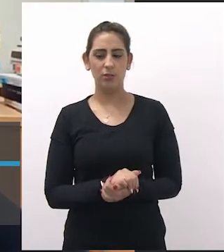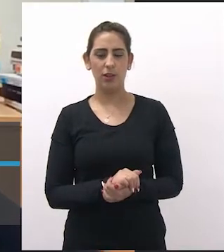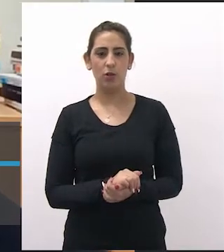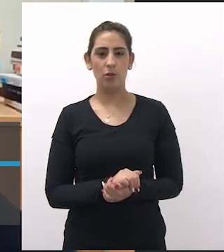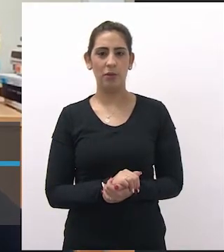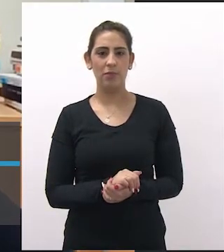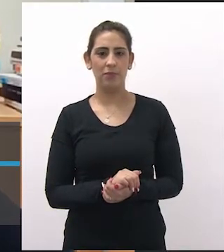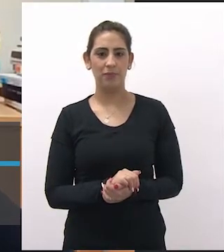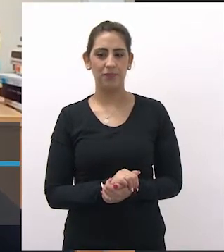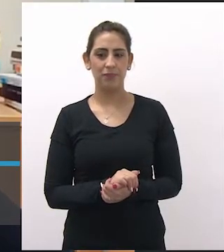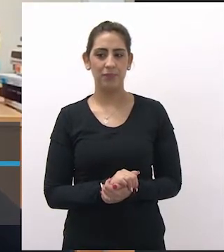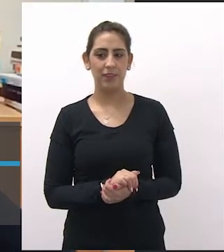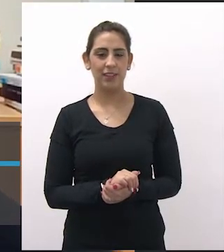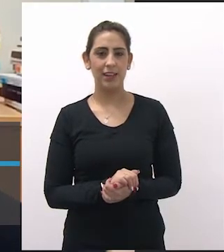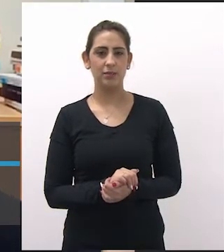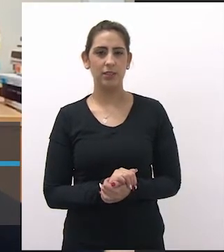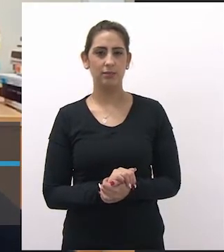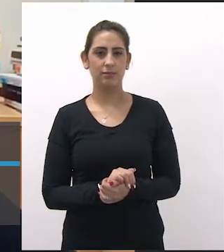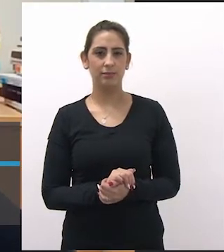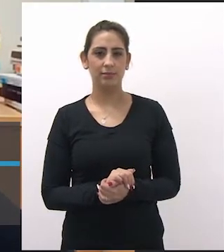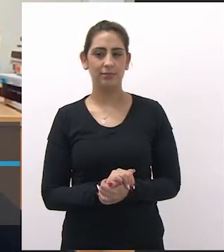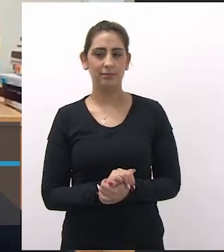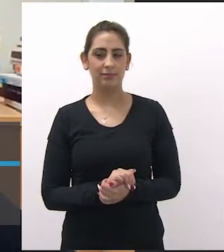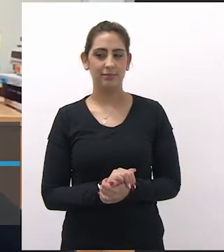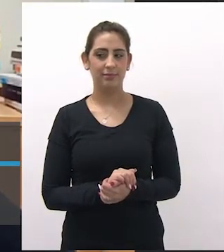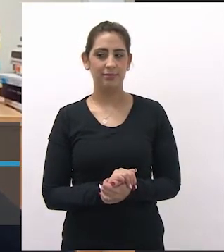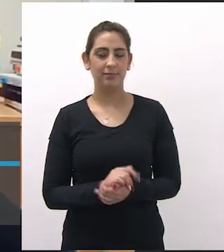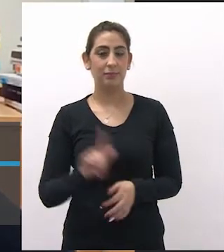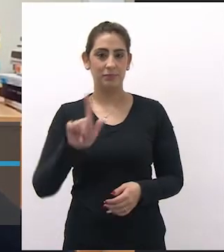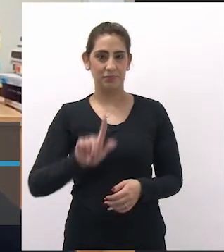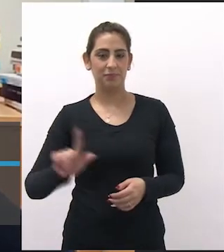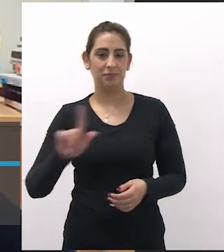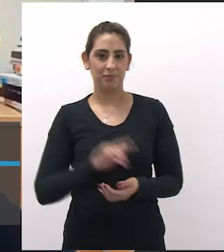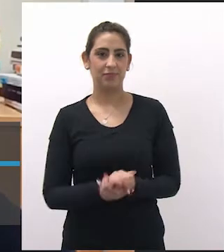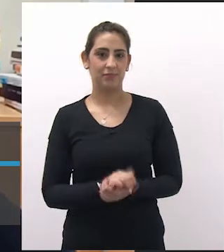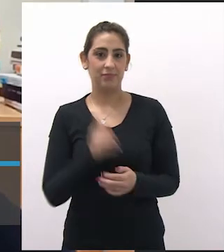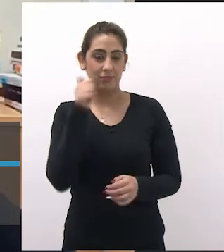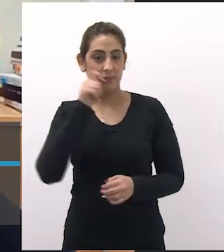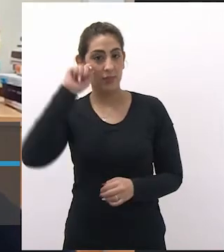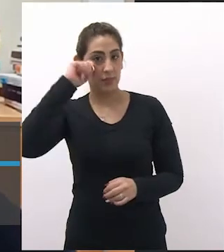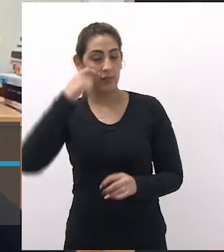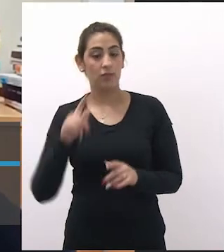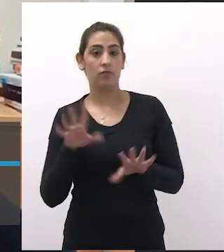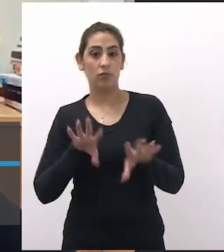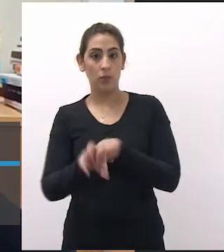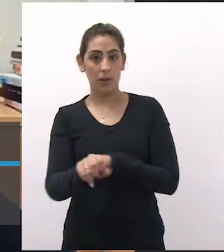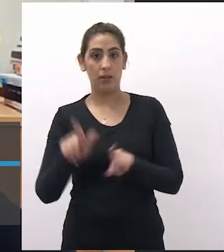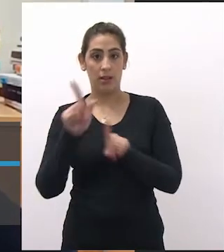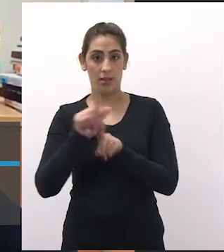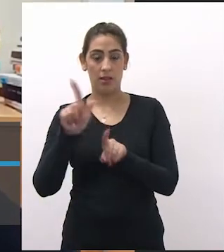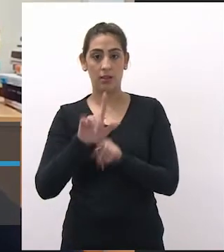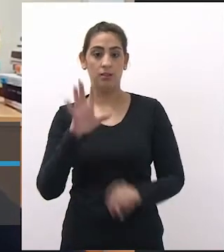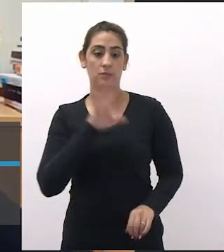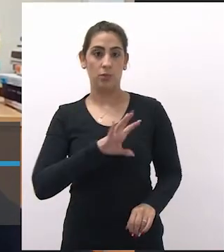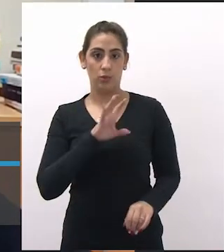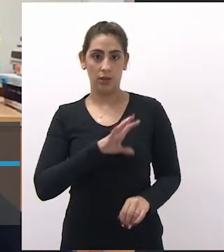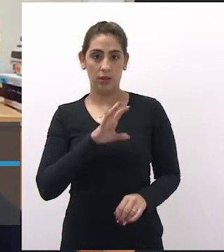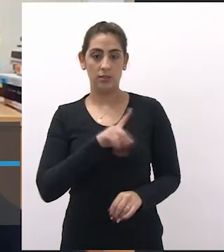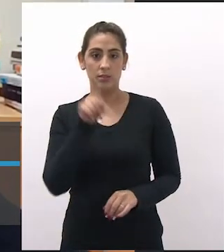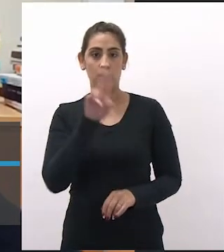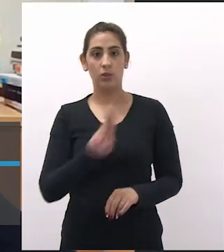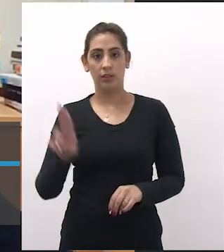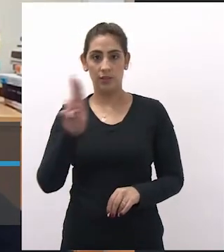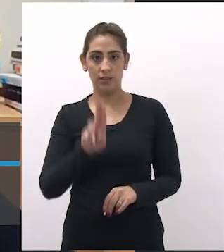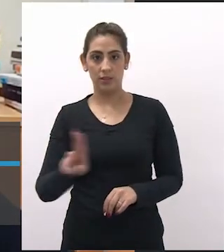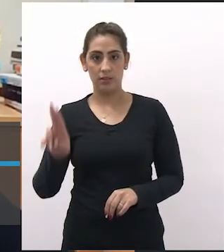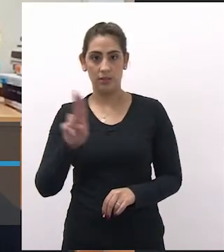a Jacira Santos, ela é uma mulher preta, é formada em Letras Português pela Universidade Federal